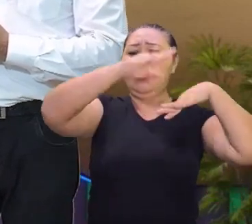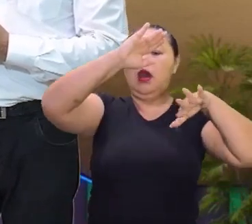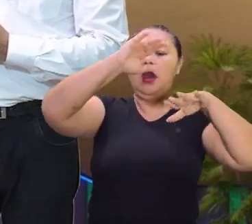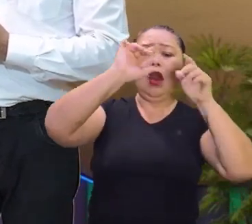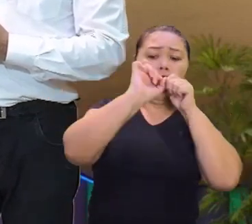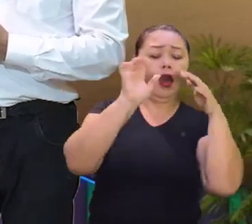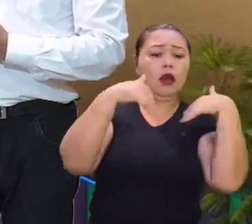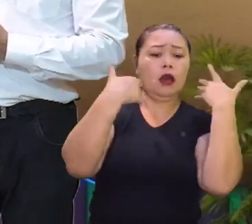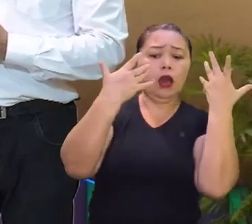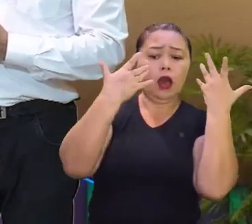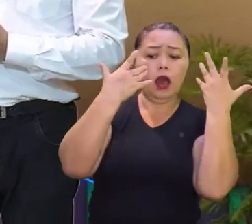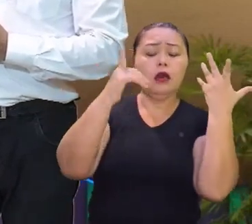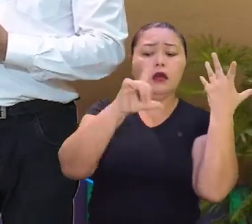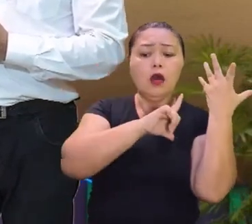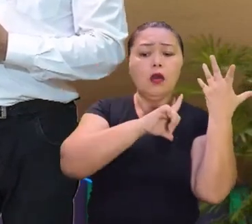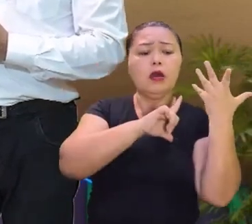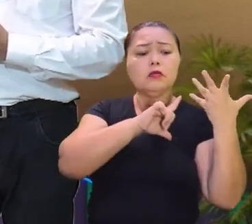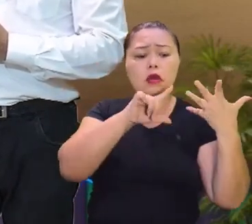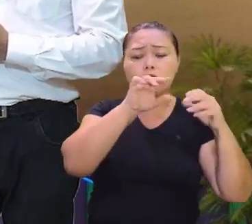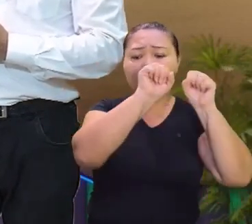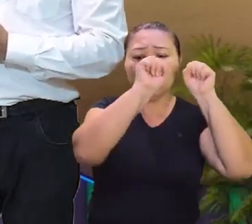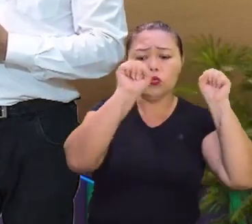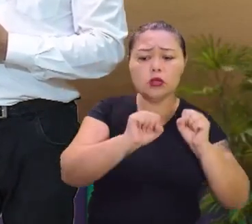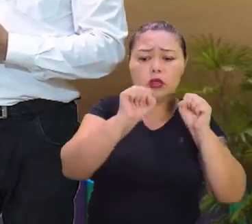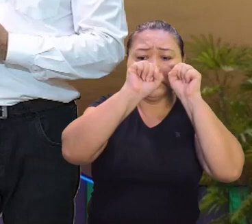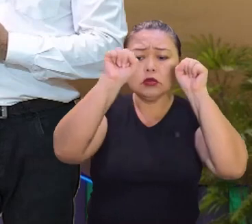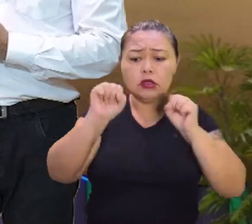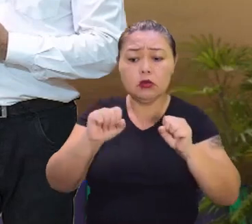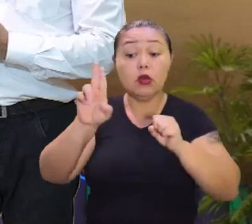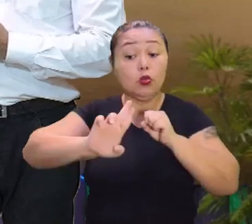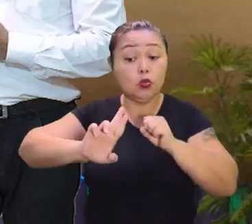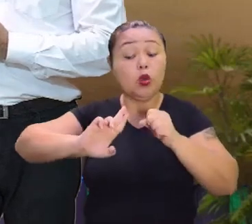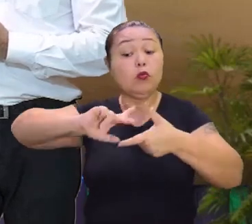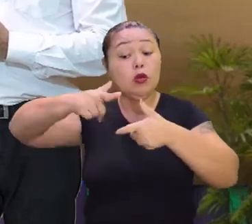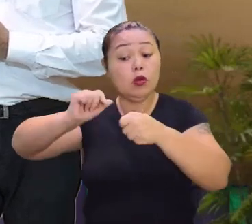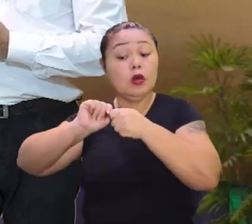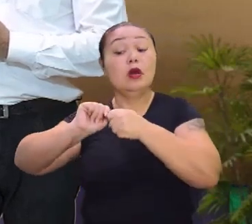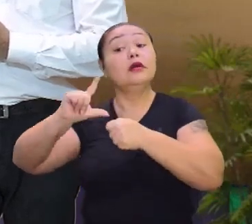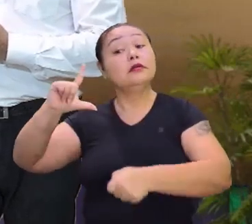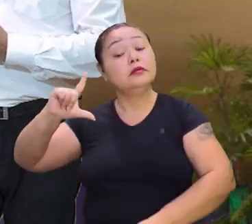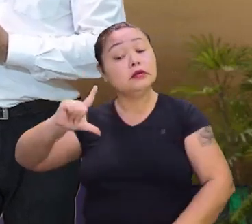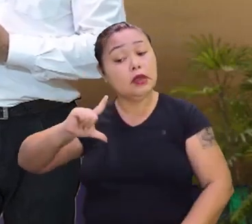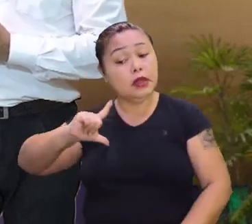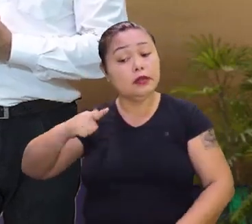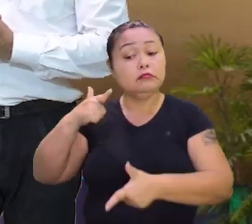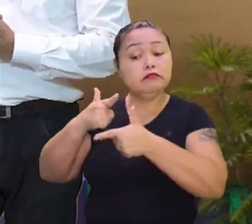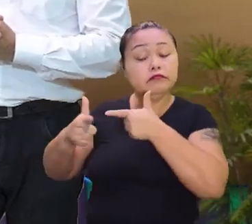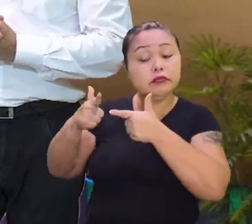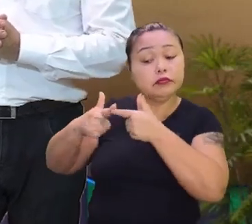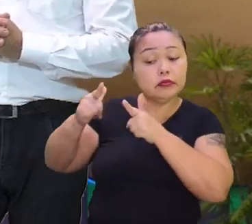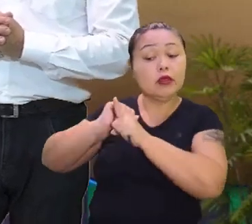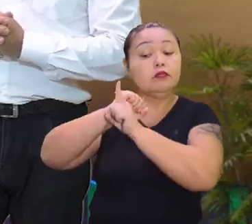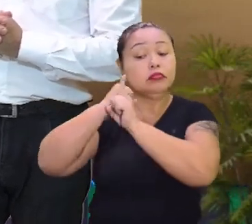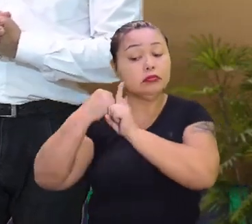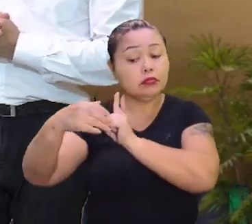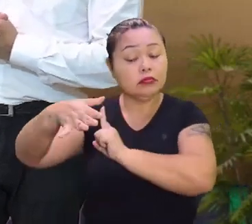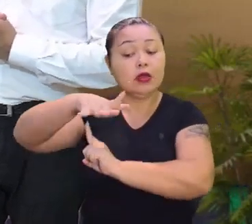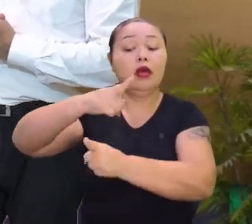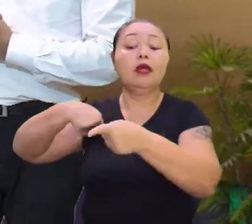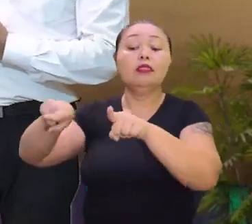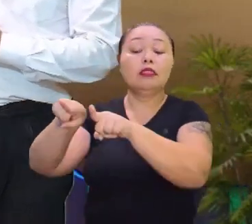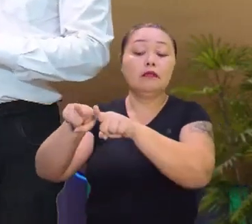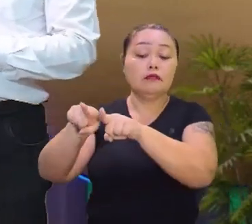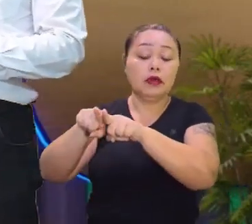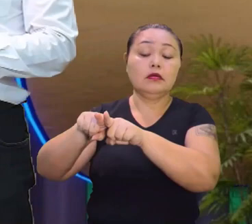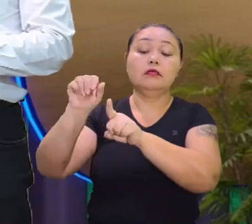Estado, mas, apesar de todo o sistema utilizado mais moderno, tem também o seu custo social e o custo ambiental, que foi